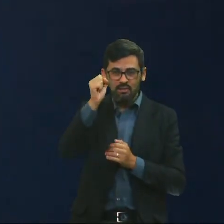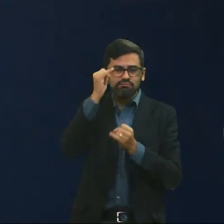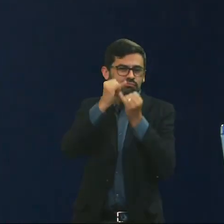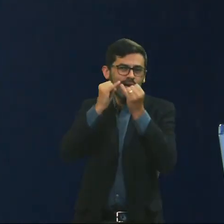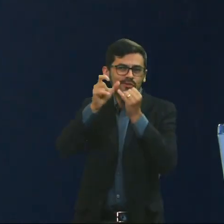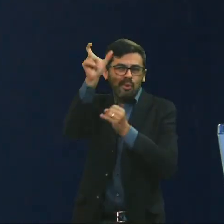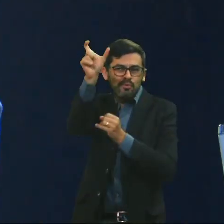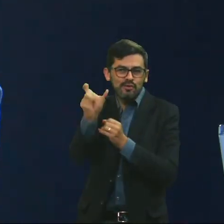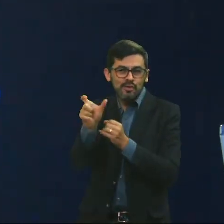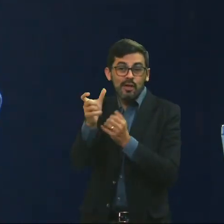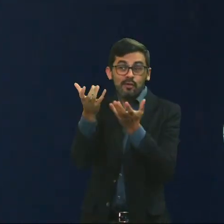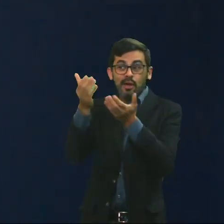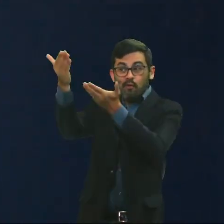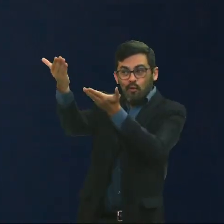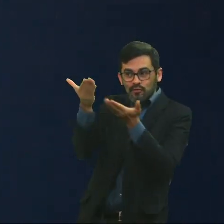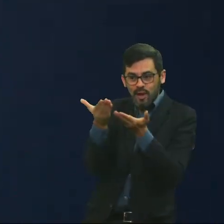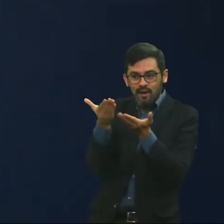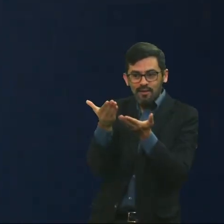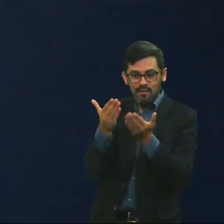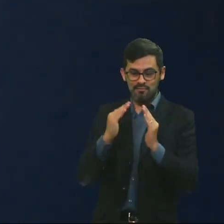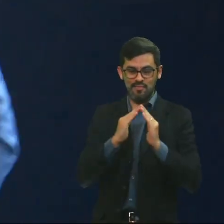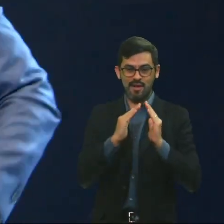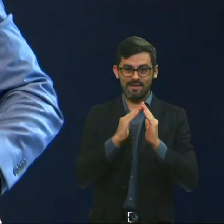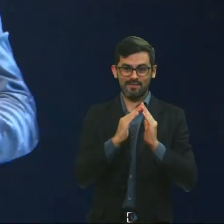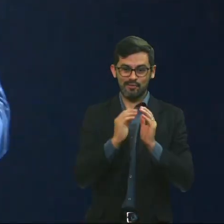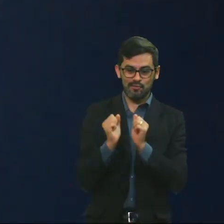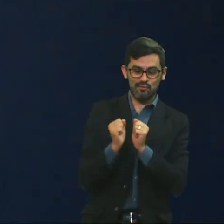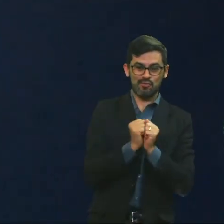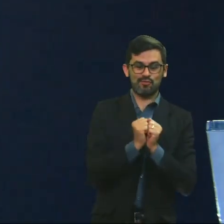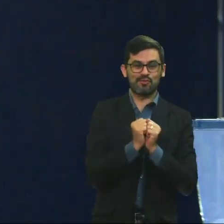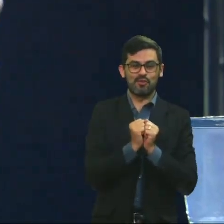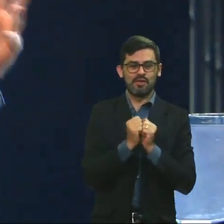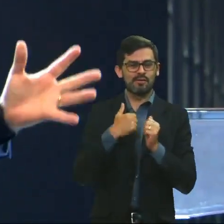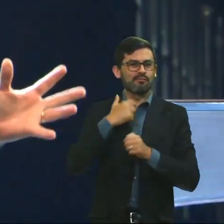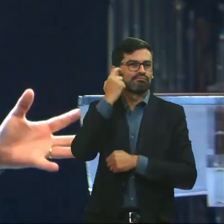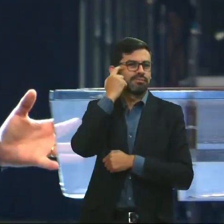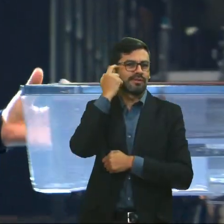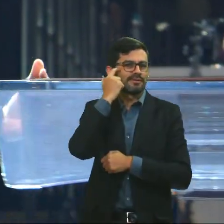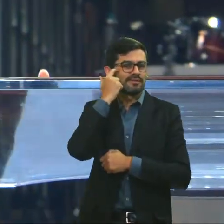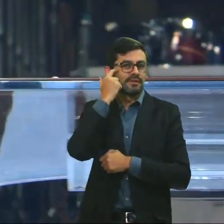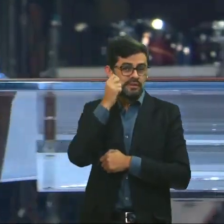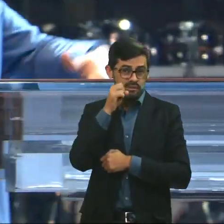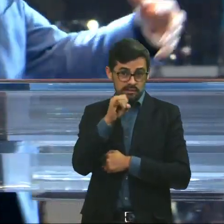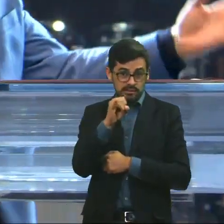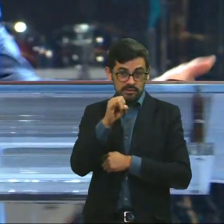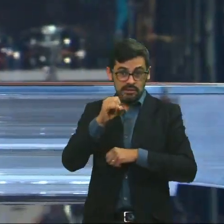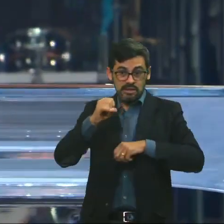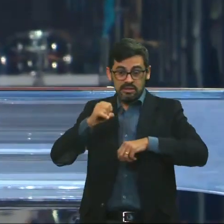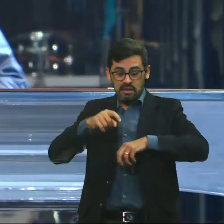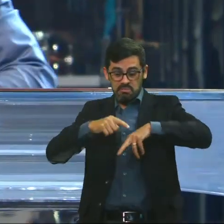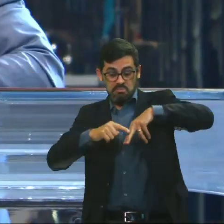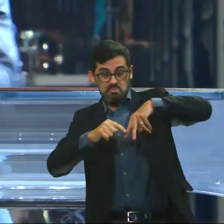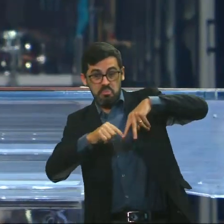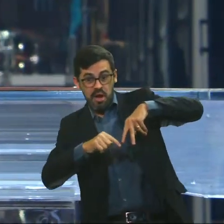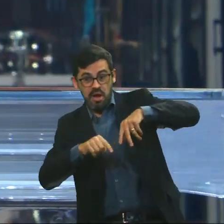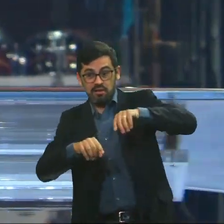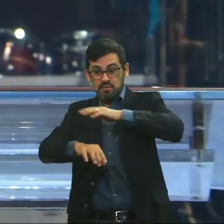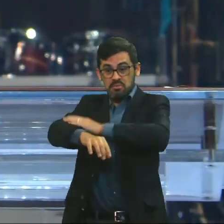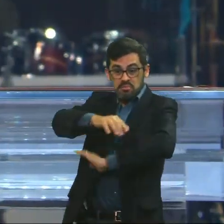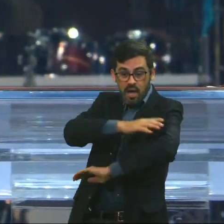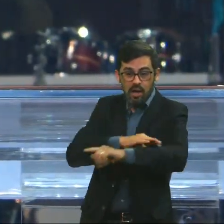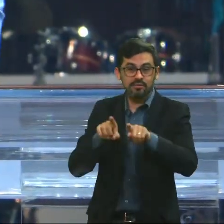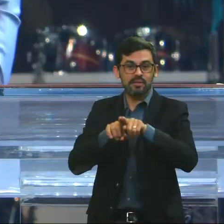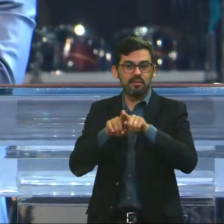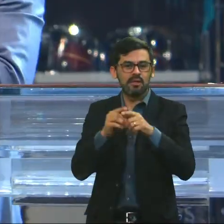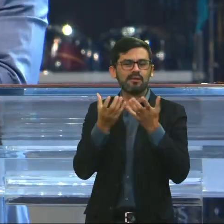queria convidá-la para morar na minha casa. Eu fiquei pensando assim, se ela tem pernas e braços,